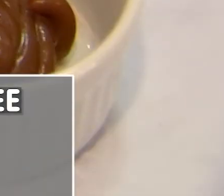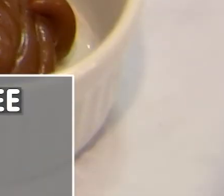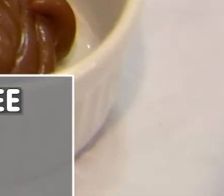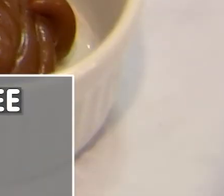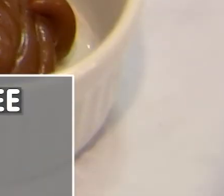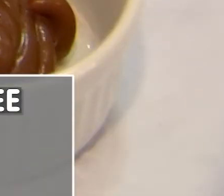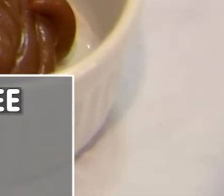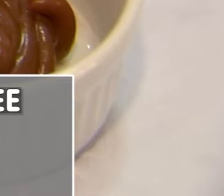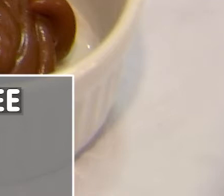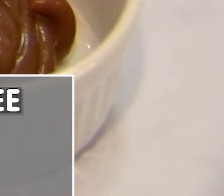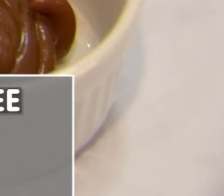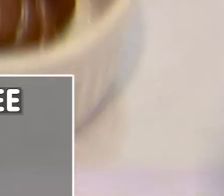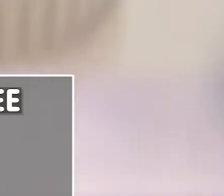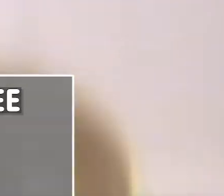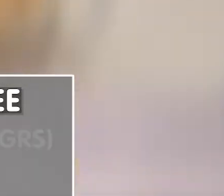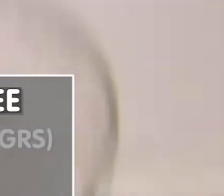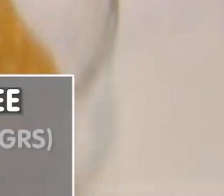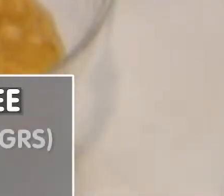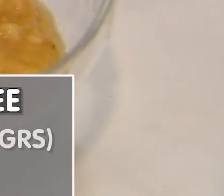leite,